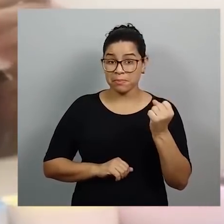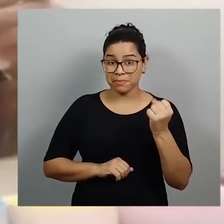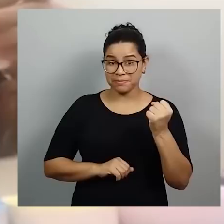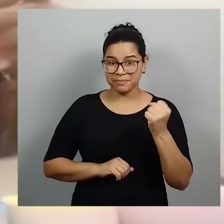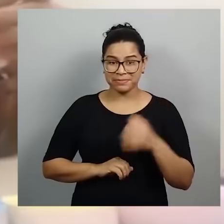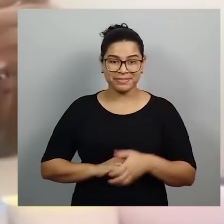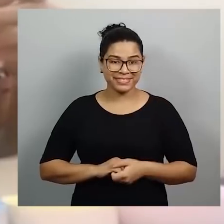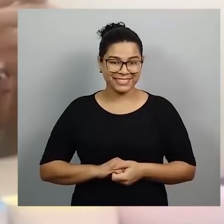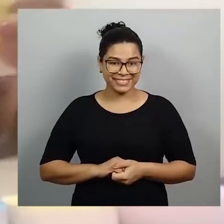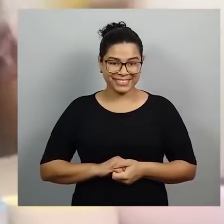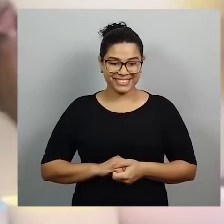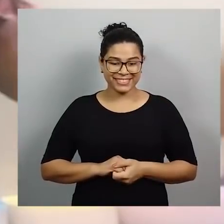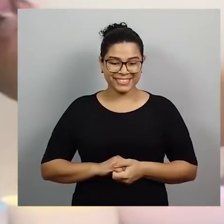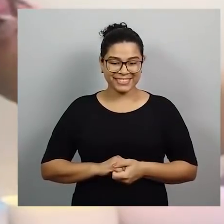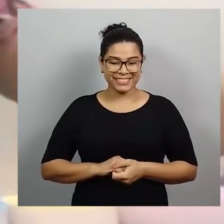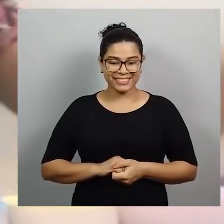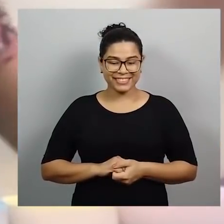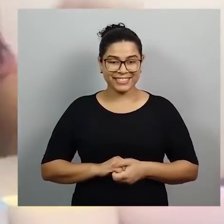cola branca,